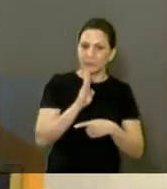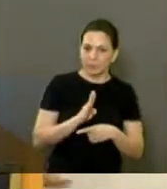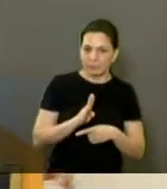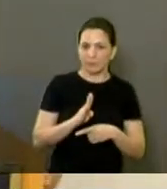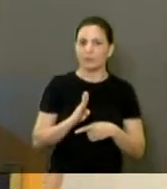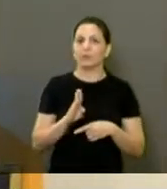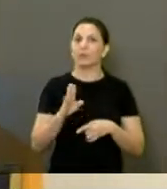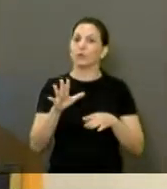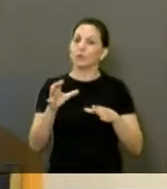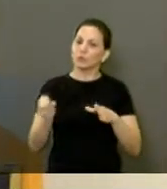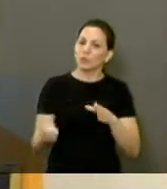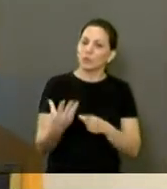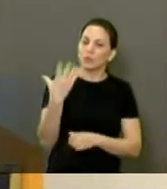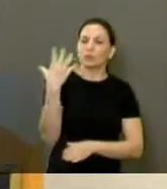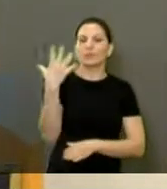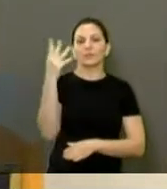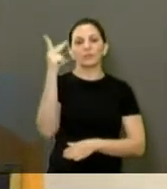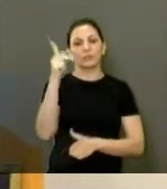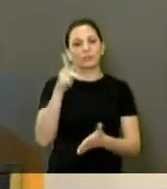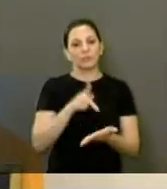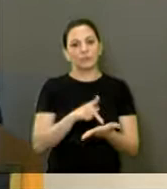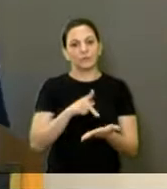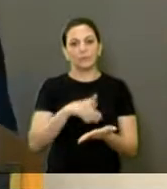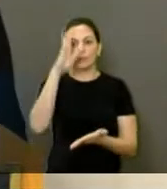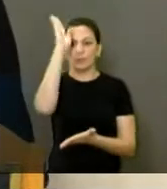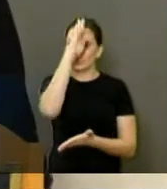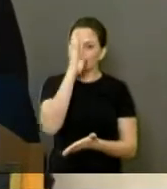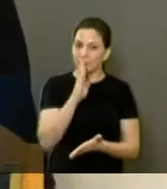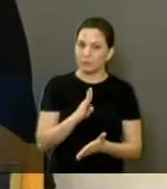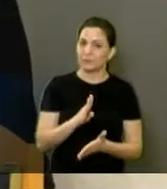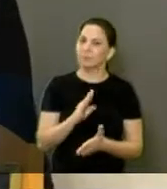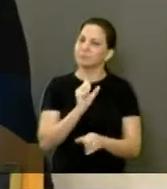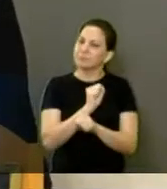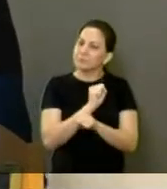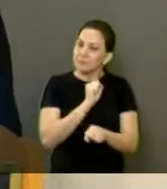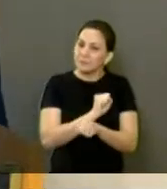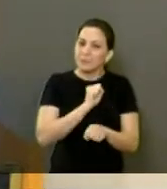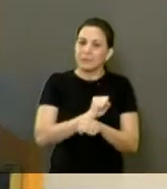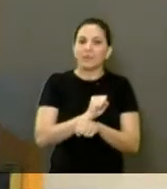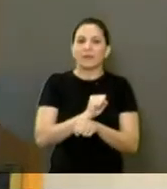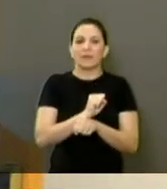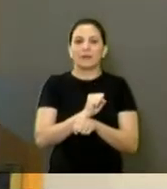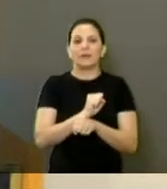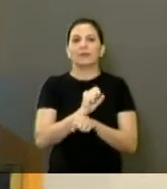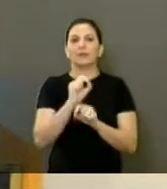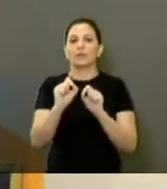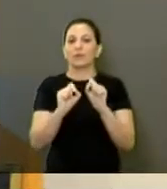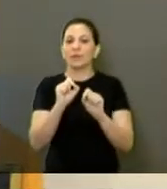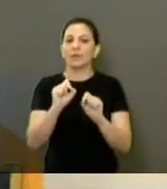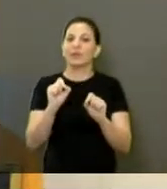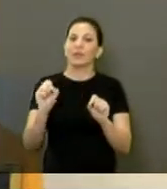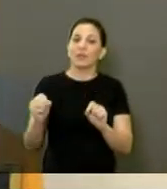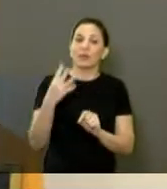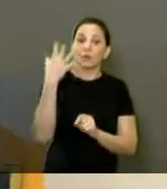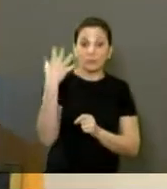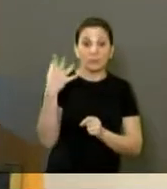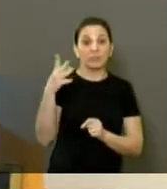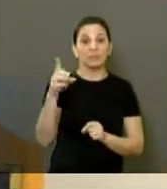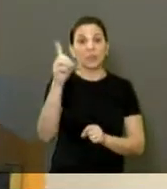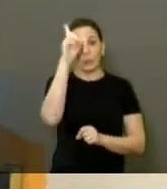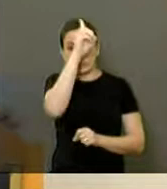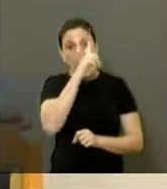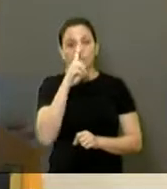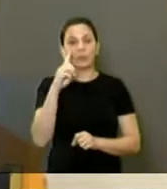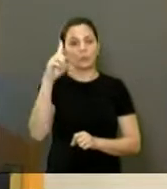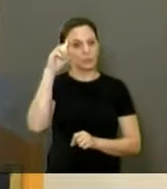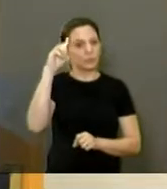está acontecendo no nosso país. Existia uma expectativa muito grande quanto ao que aconteceria nesse domingo,